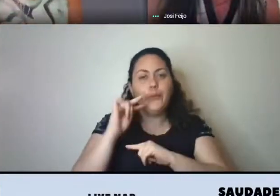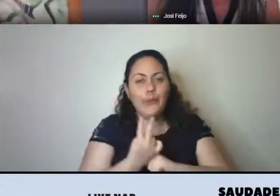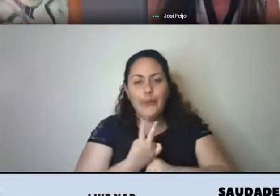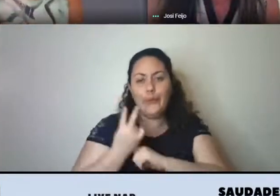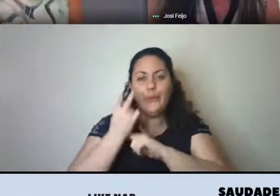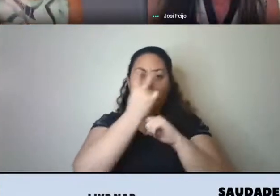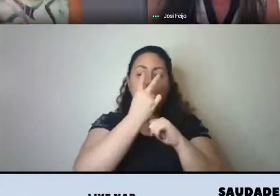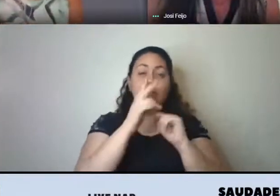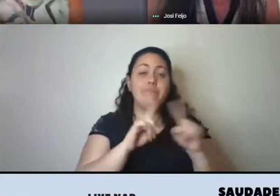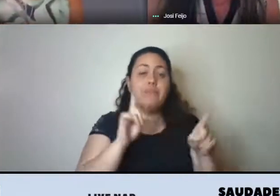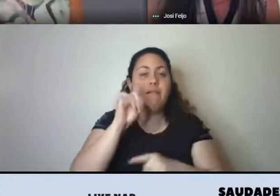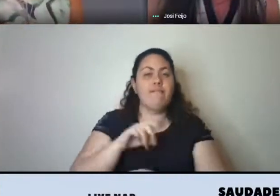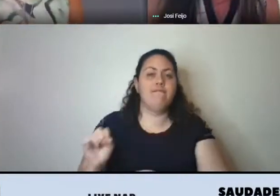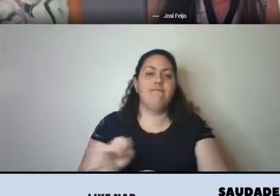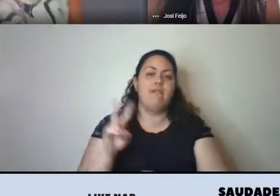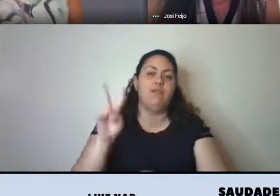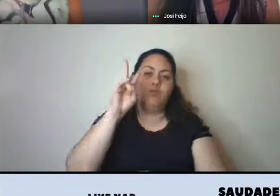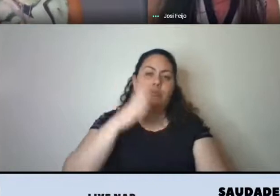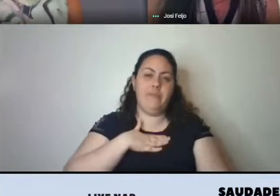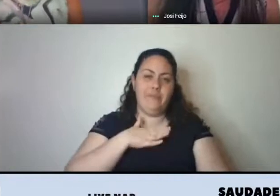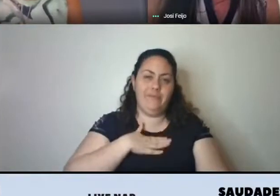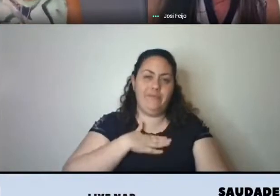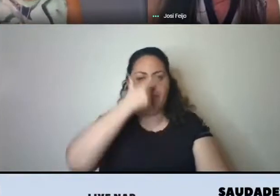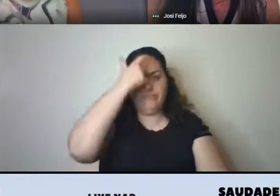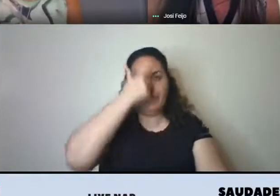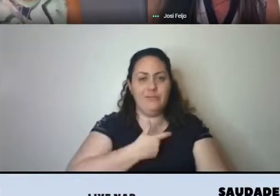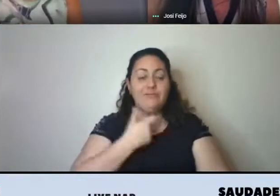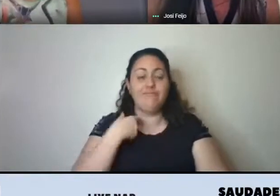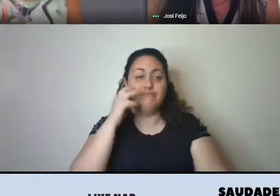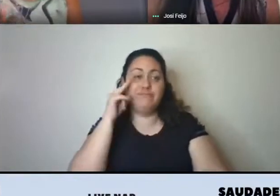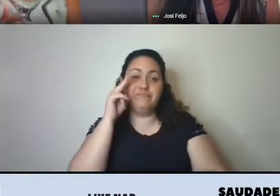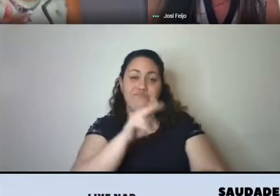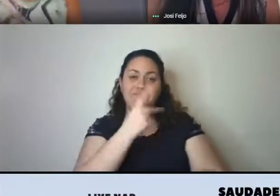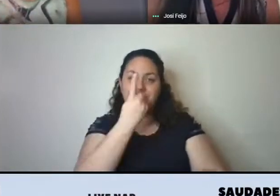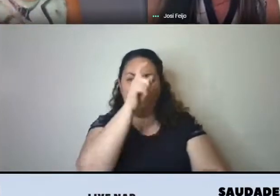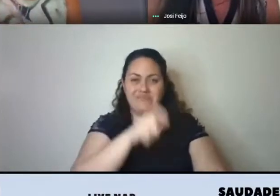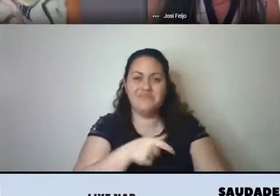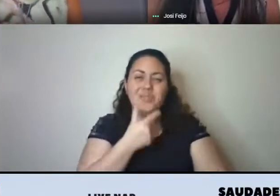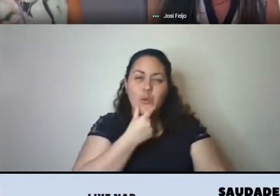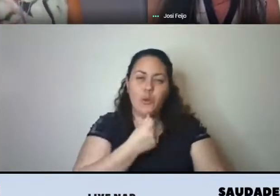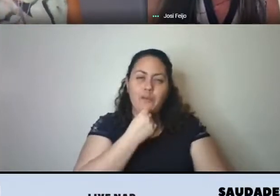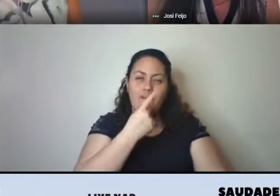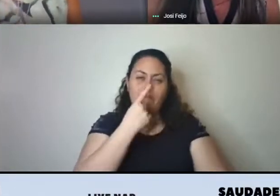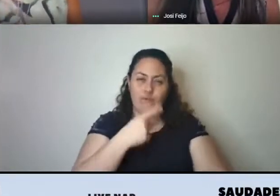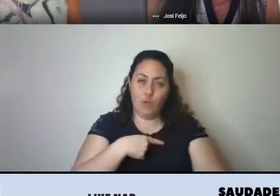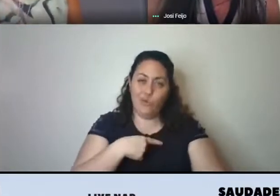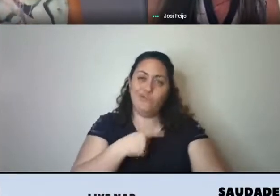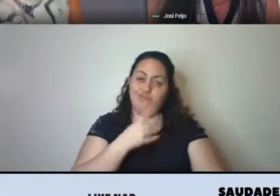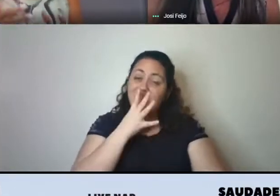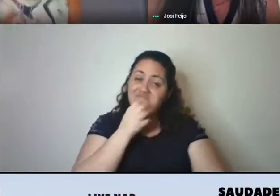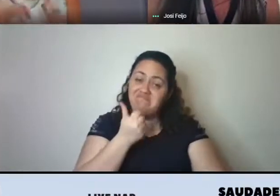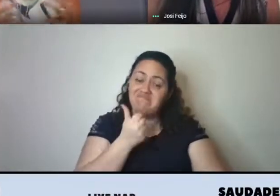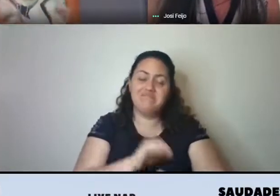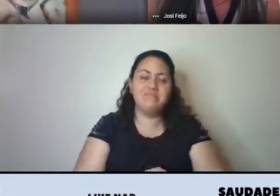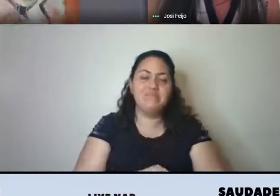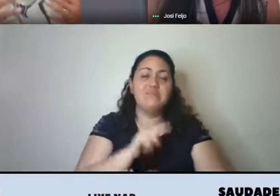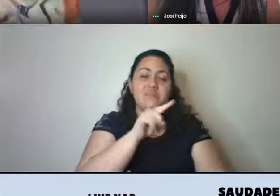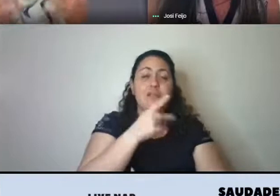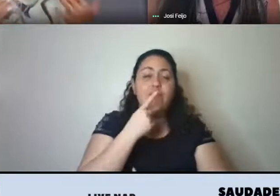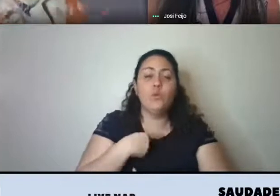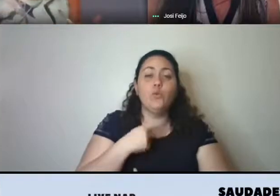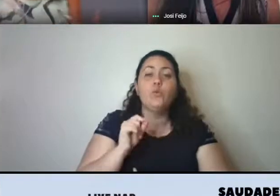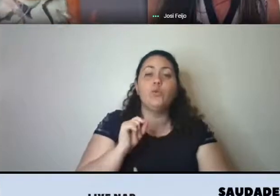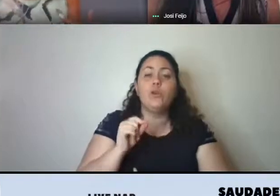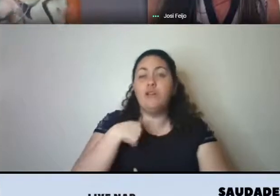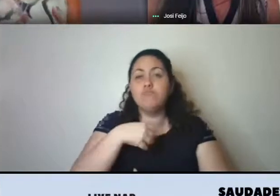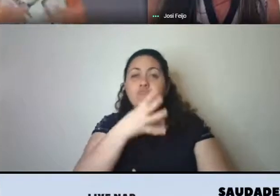isso tem para o sujeito, né? Eu escutei de um rapaz, achei bacana, assim, tô assistindo jogos do